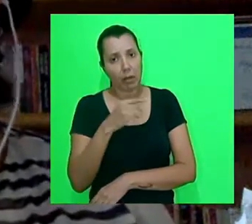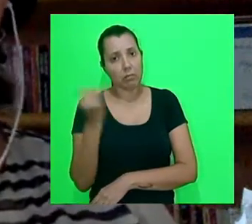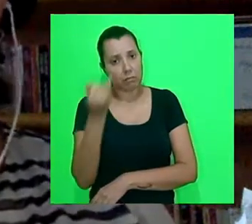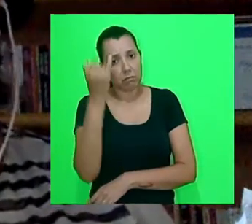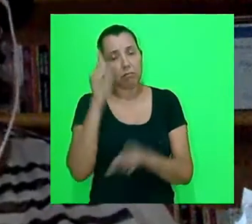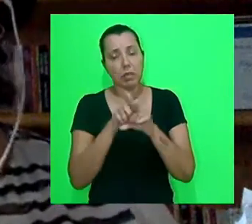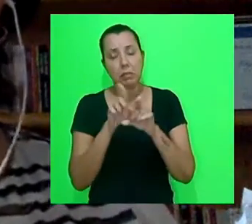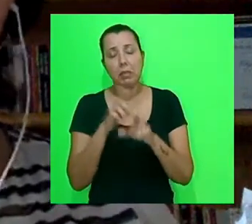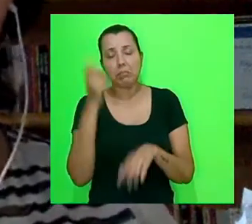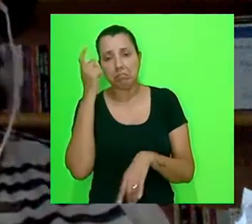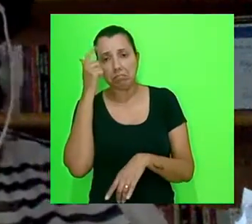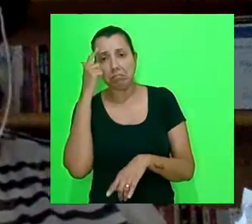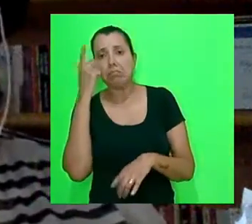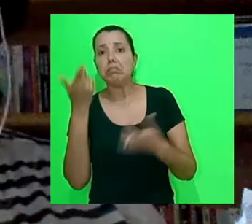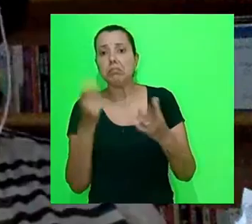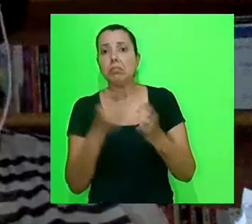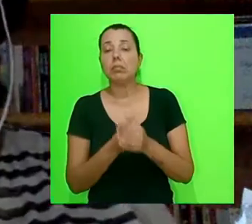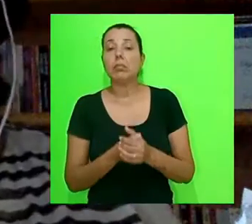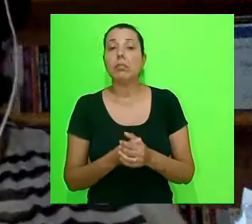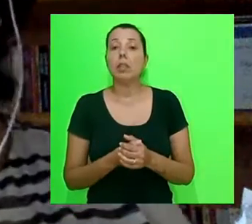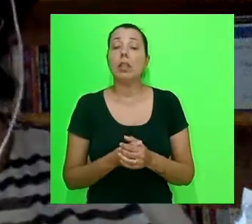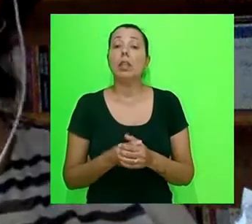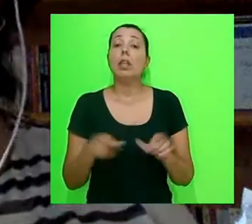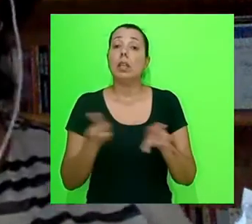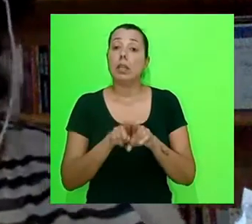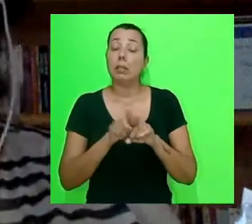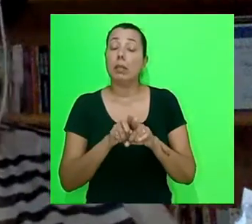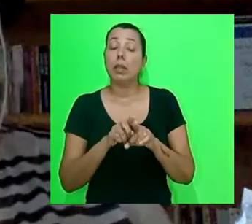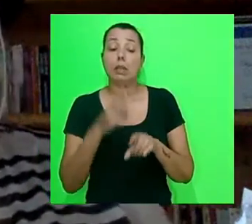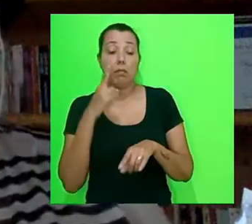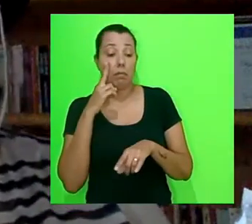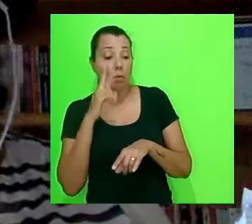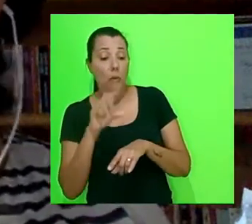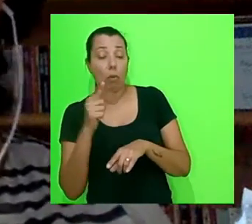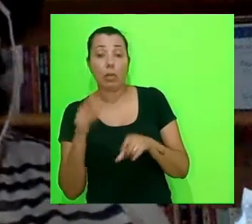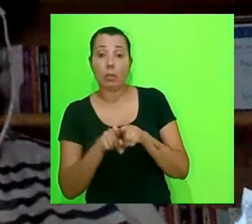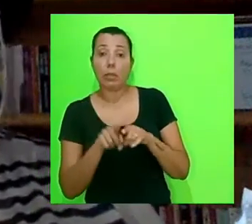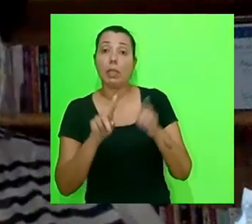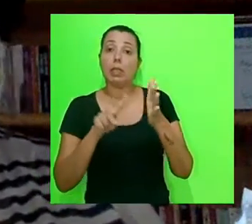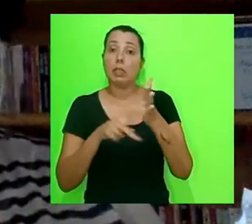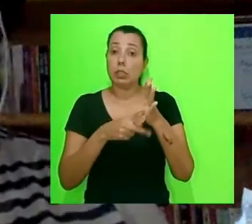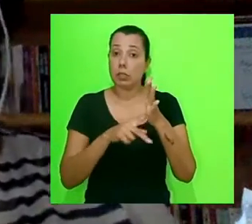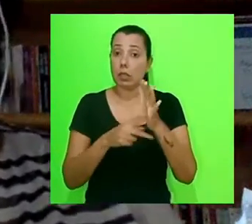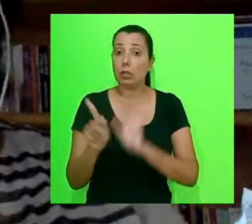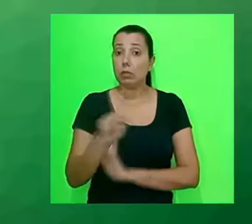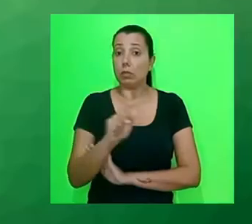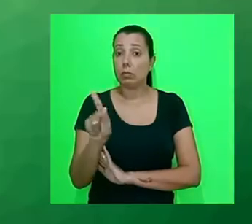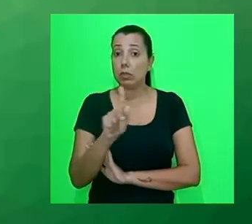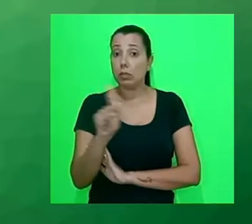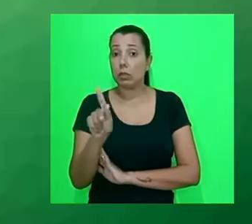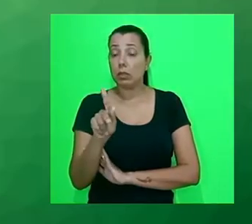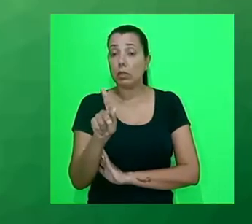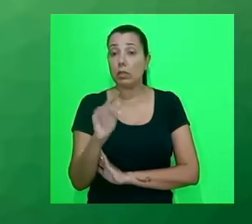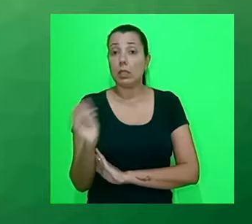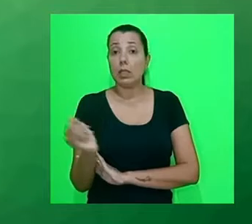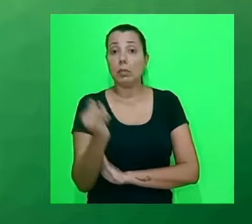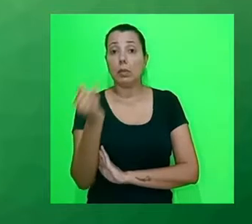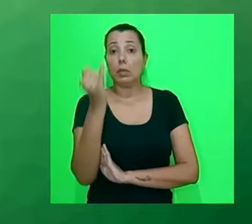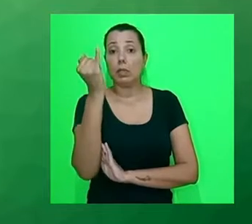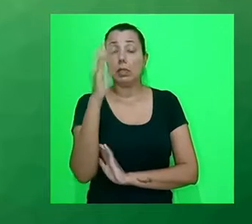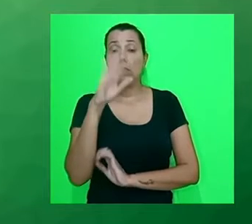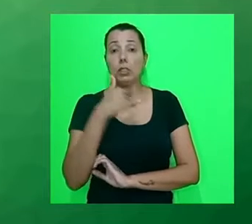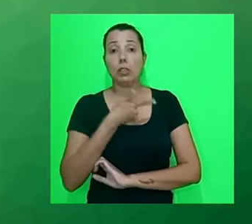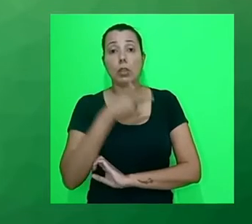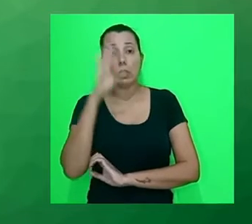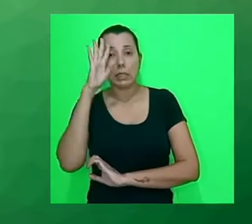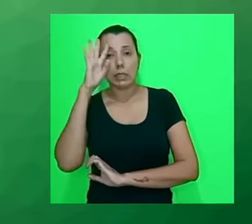mães contavam com o lanche da escola como a refeição dos seus filhos, e ela saía para trabalhar com a garantia de que o filho